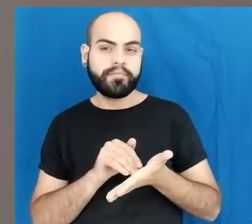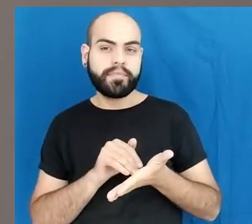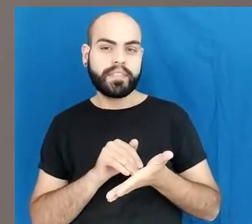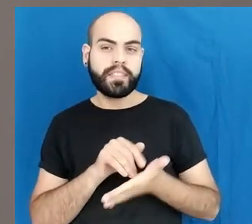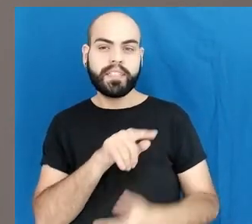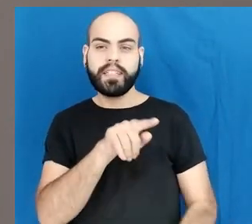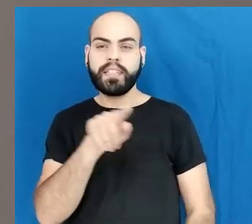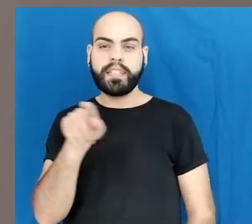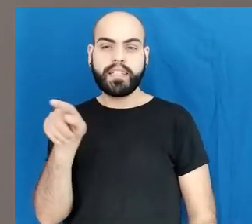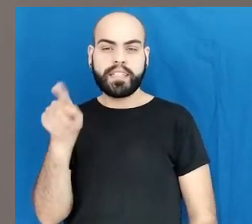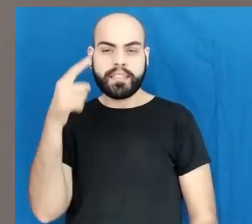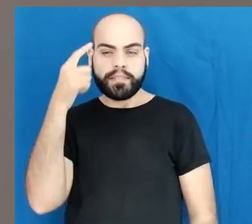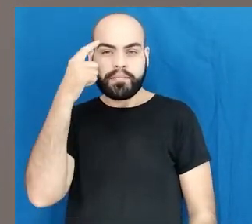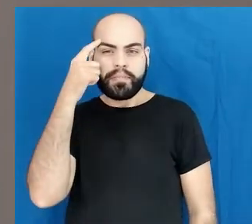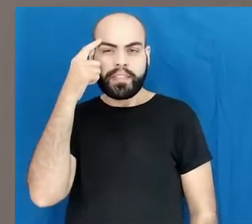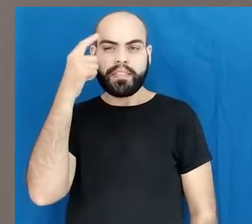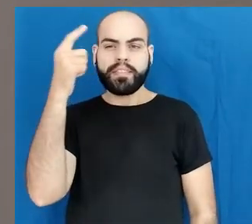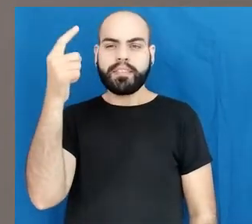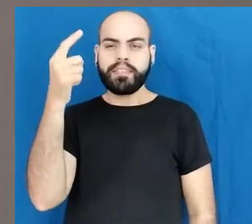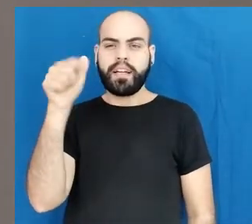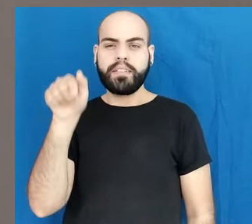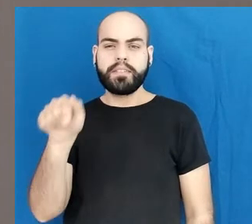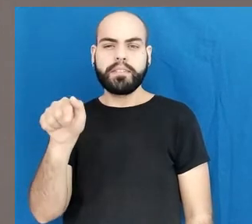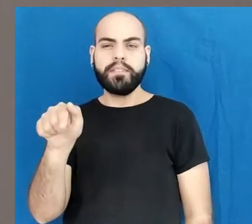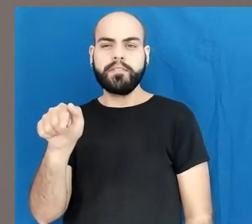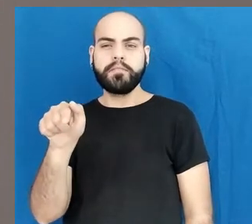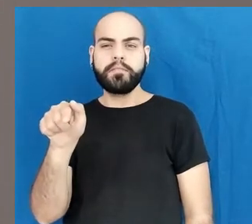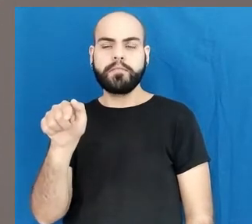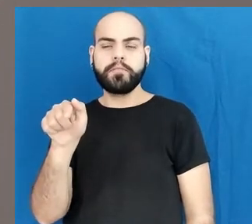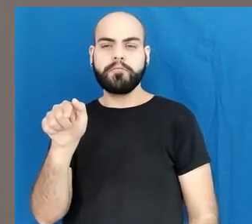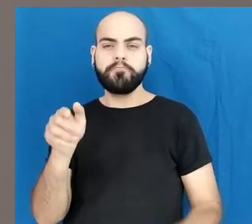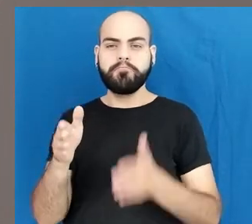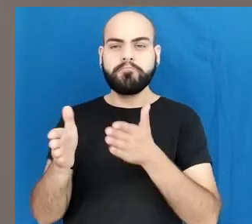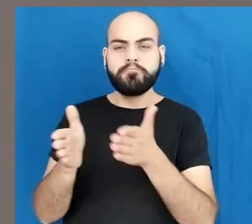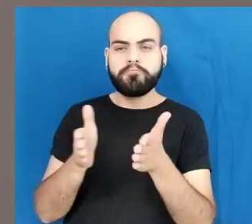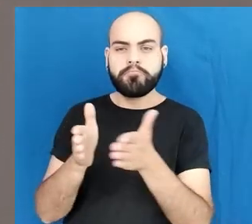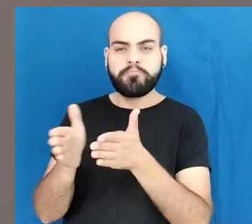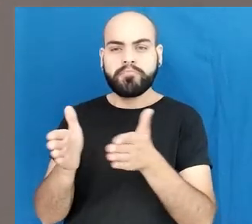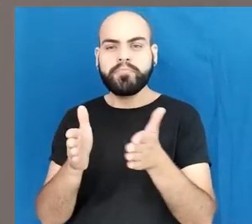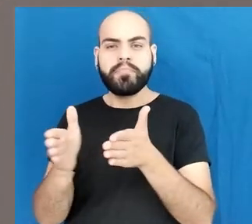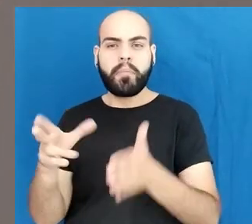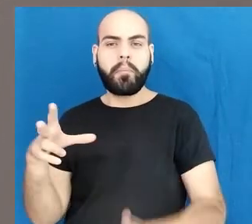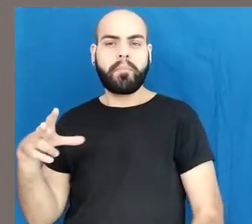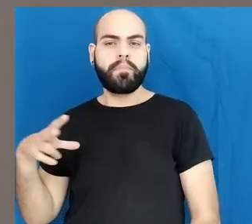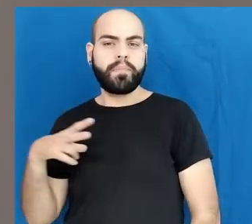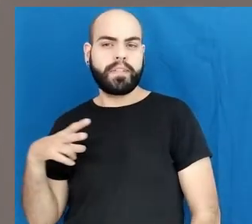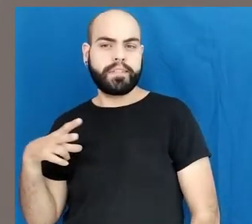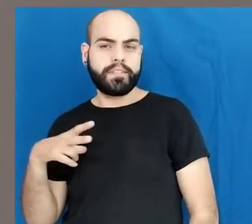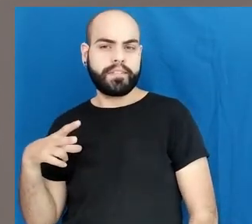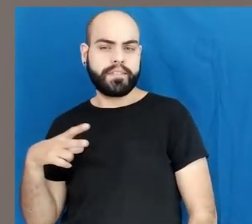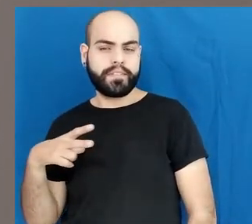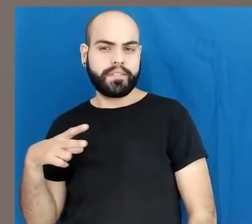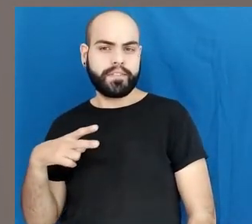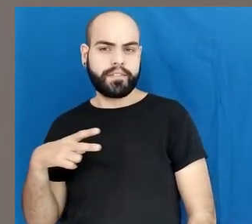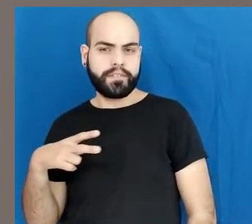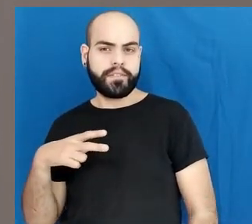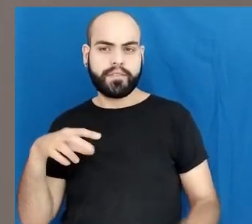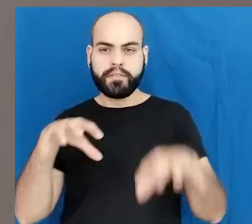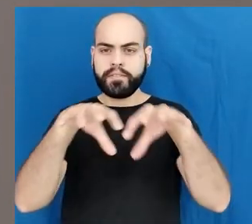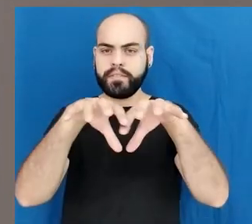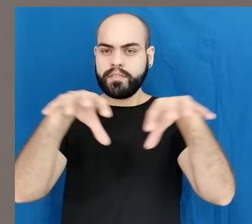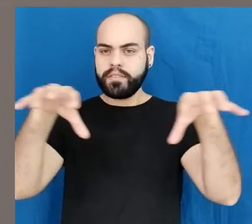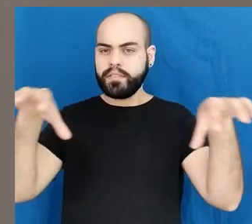que eles acharam que isso aqui podia ter uma direção individual,